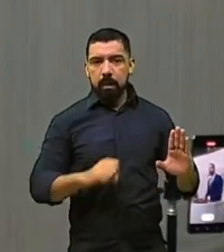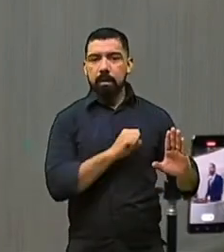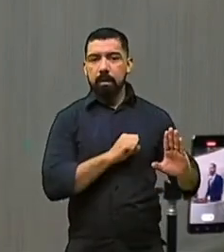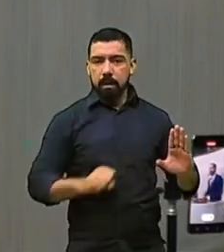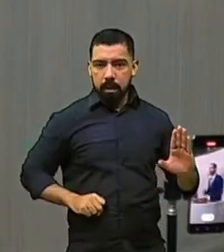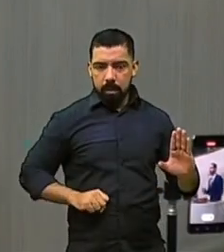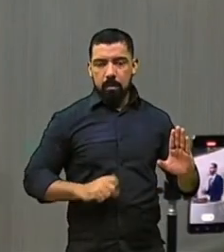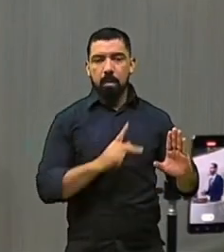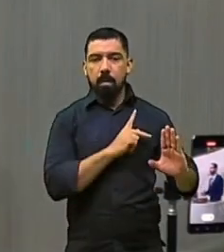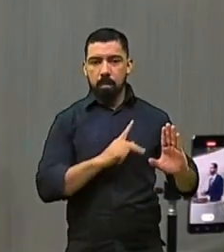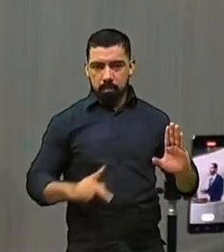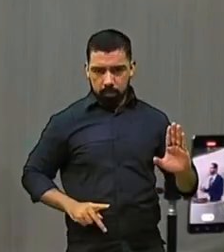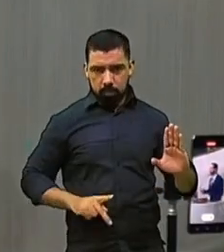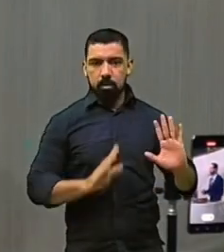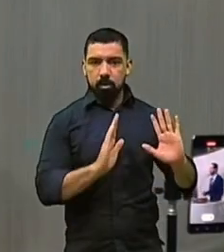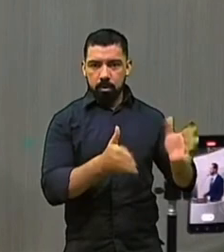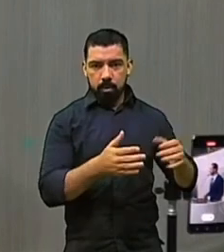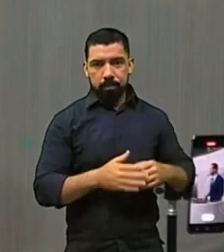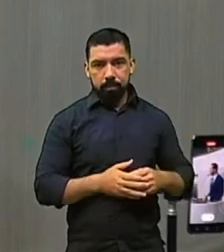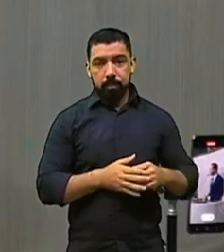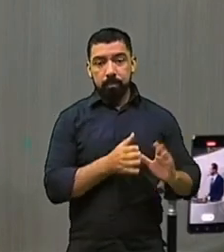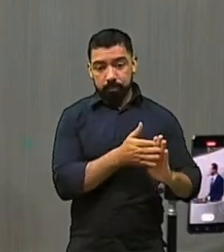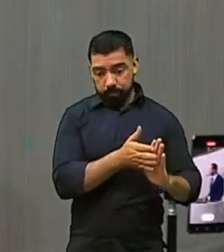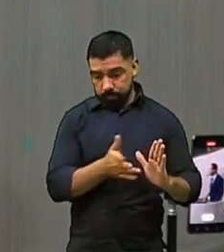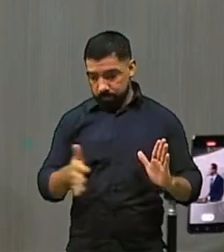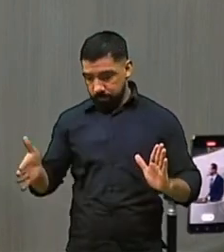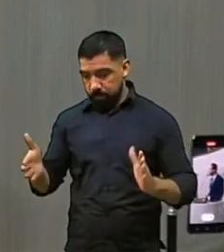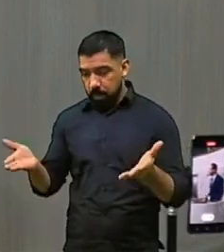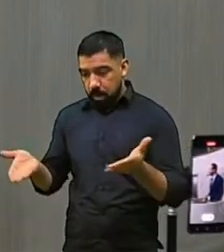presidente com as de prefeito e vereadores.